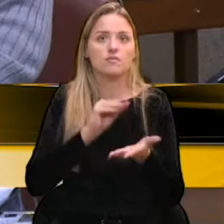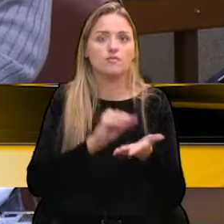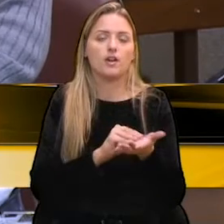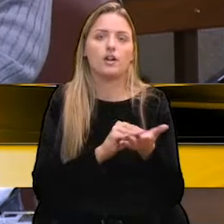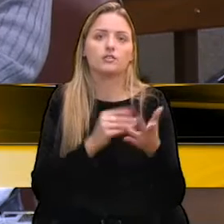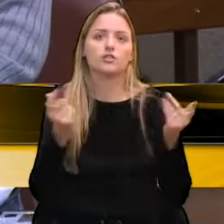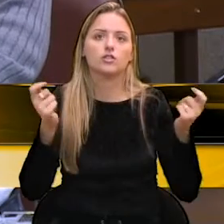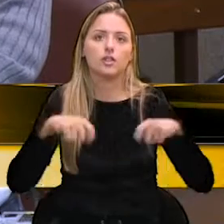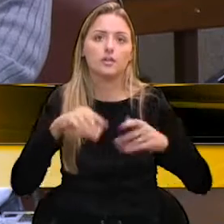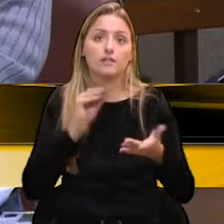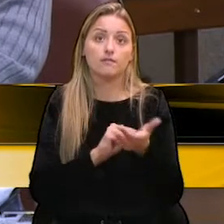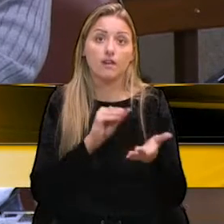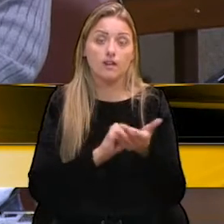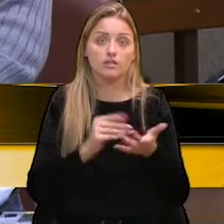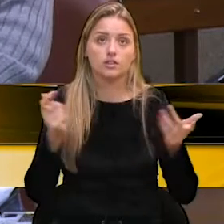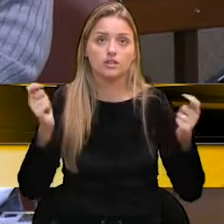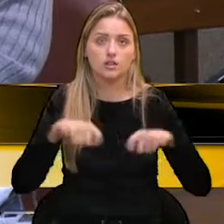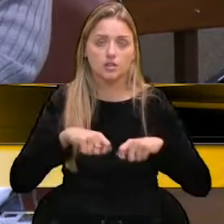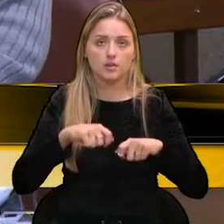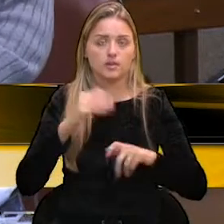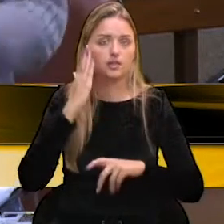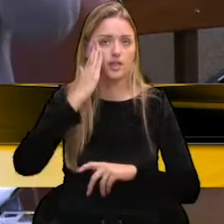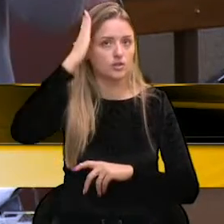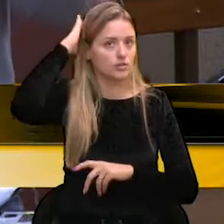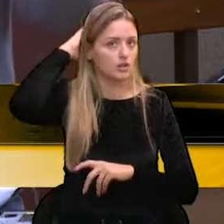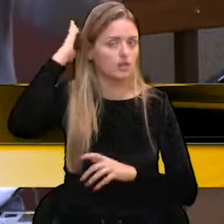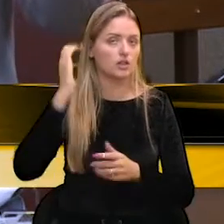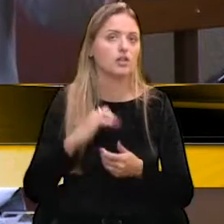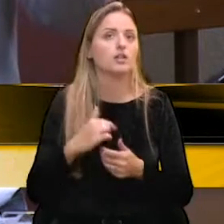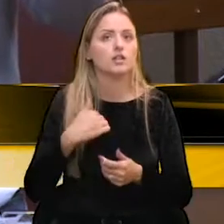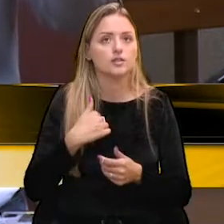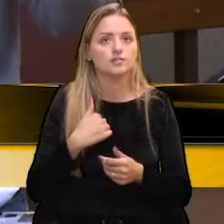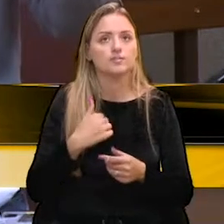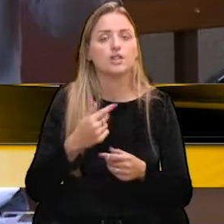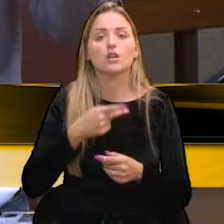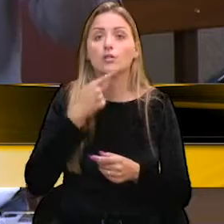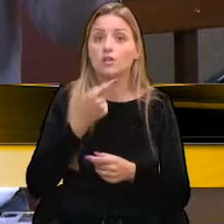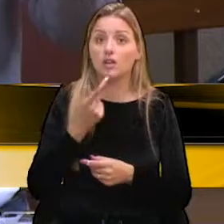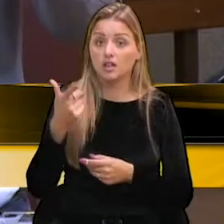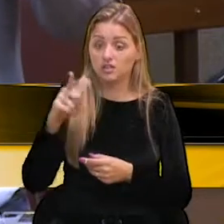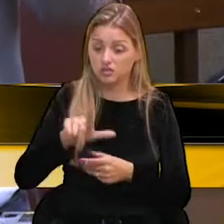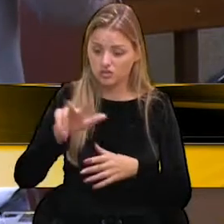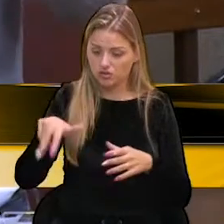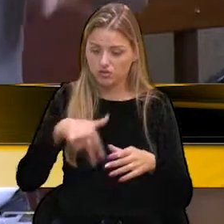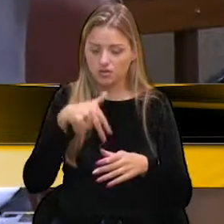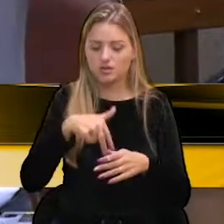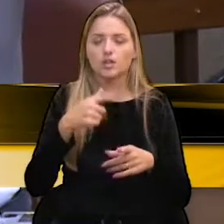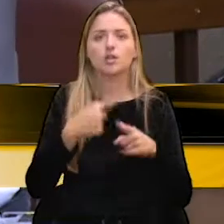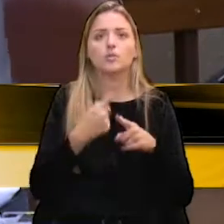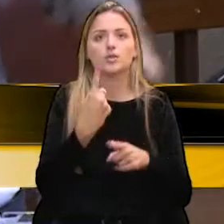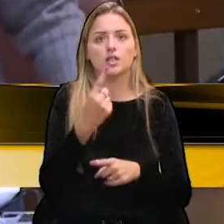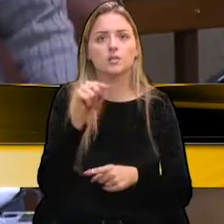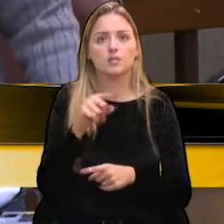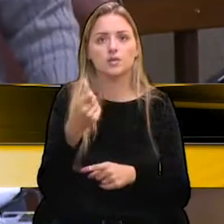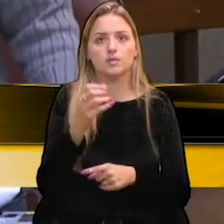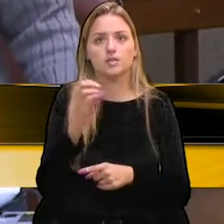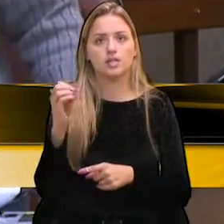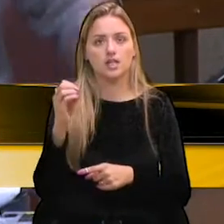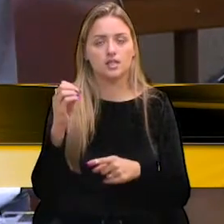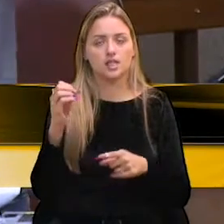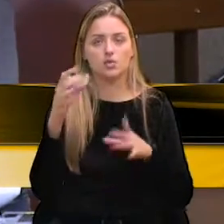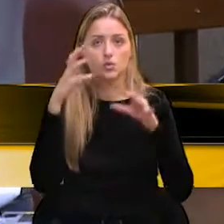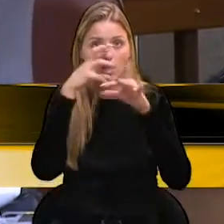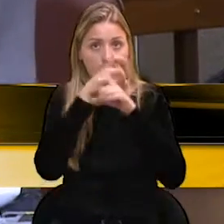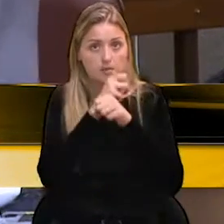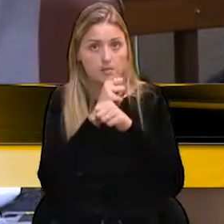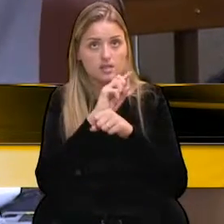incompetência. Incompetência, tá? Então eu vou levantar esse assunto mais vezes aqui na tribuna, porque 1.600 animais até hoje acharam ser